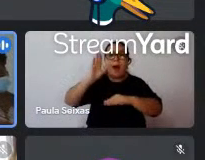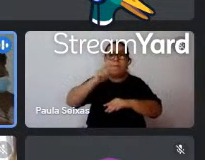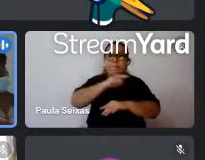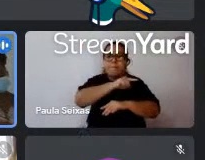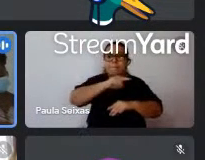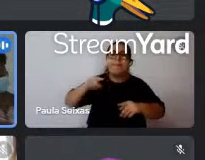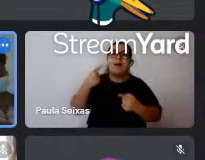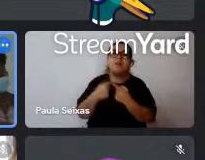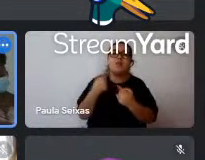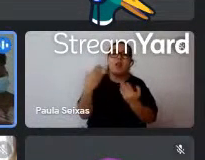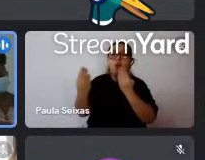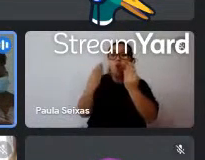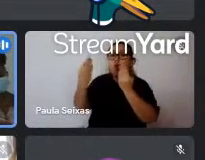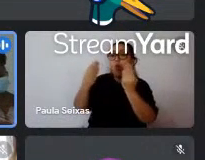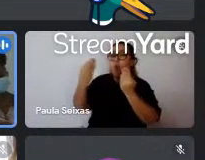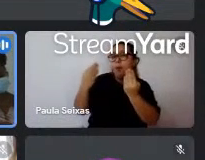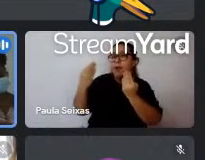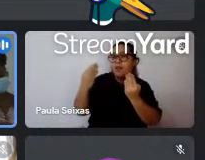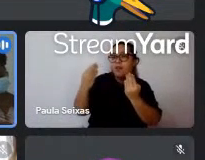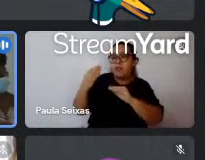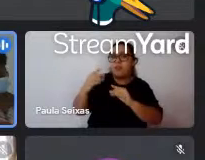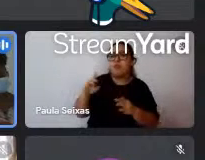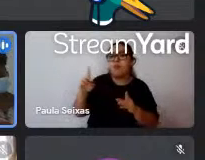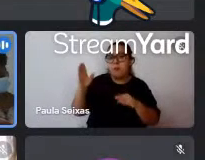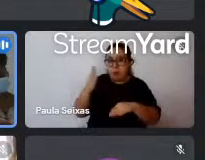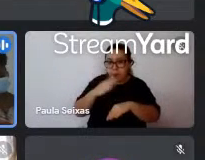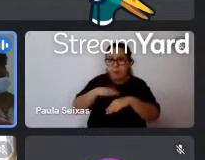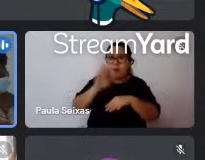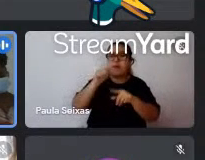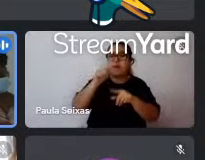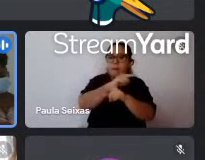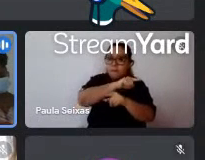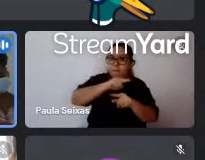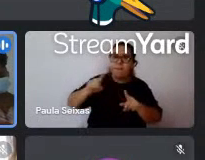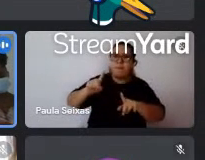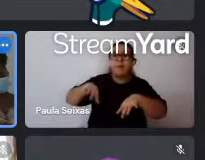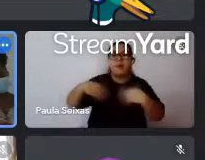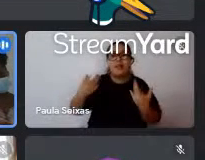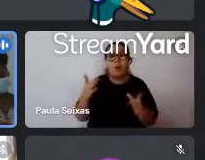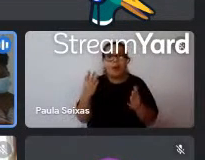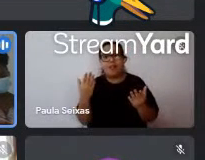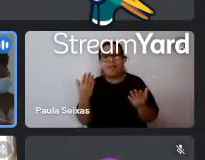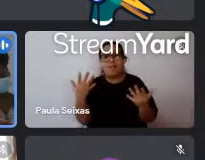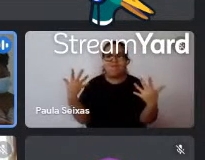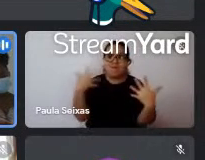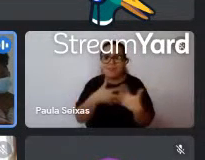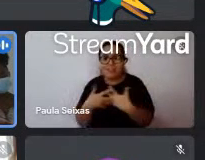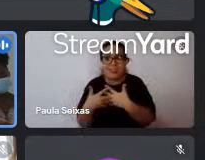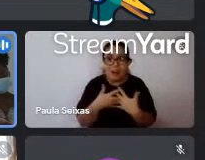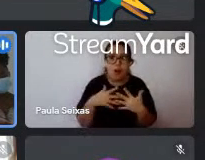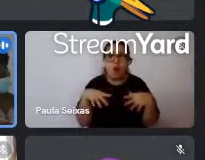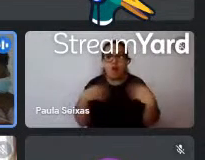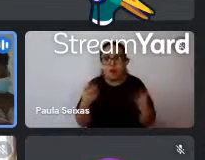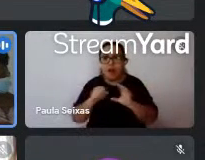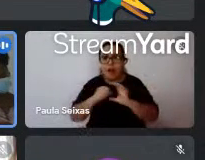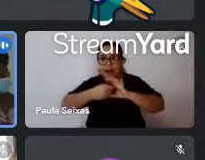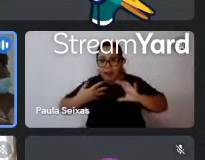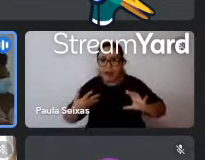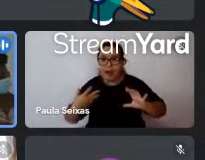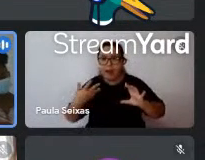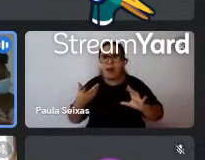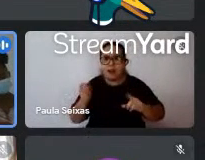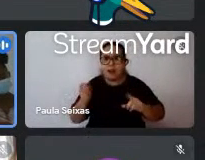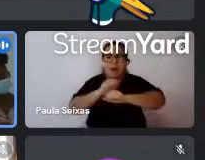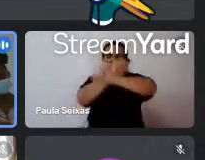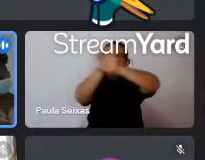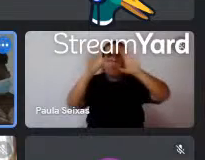adverbial comparativa em nível 2. Então, para que não se confundisse os níveis, essa característica de recursividade ficasse